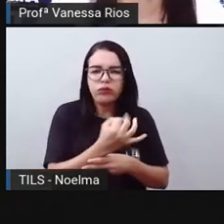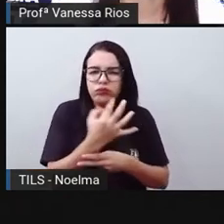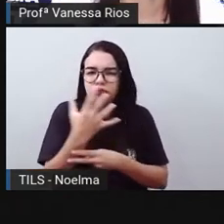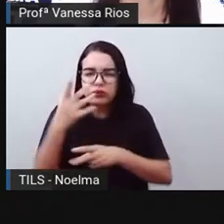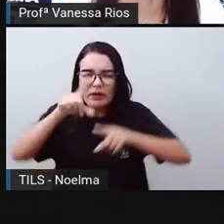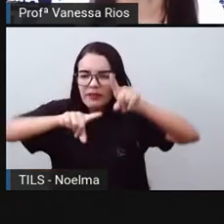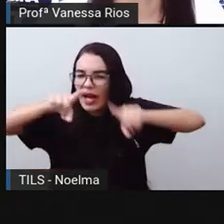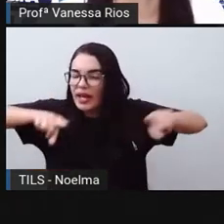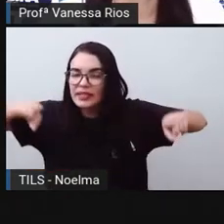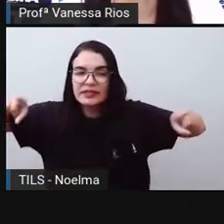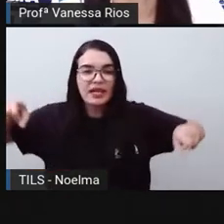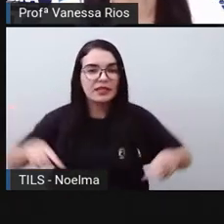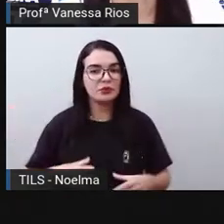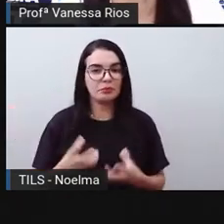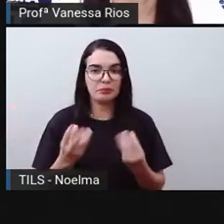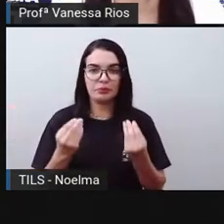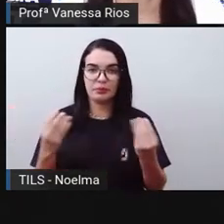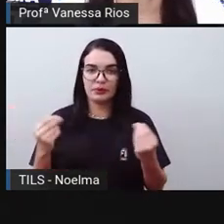também podemos aí